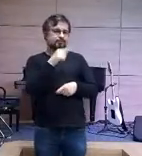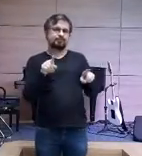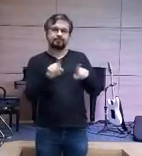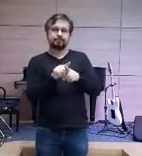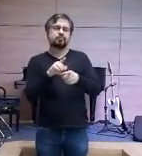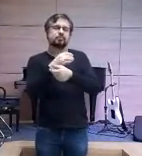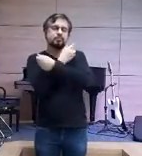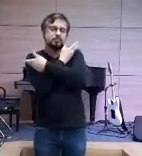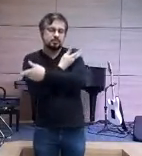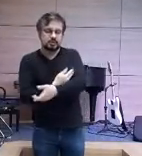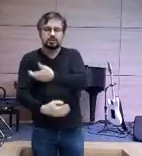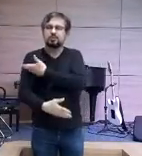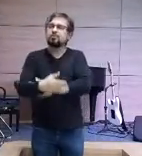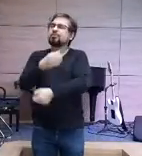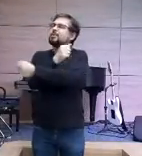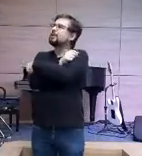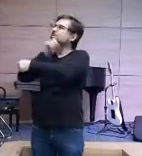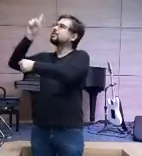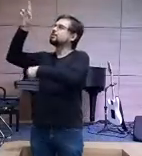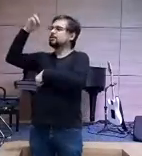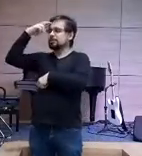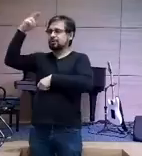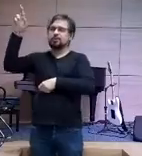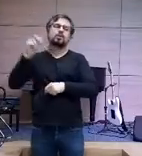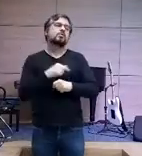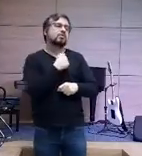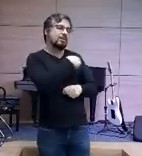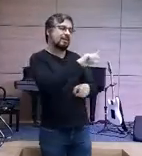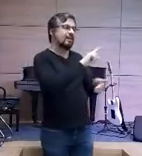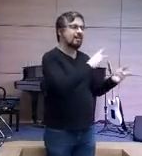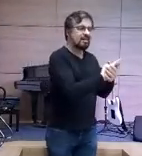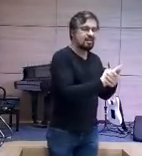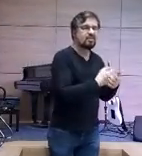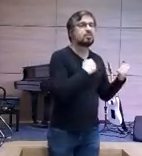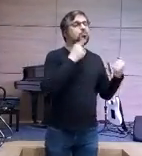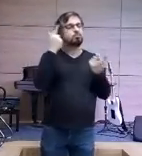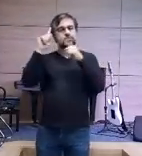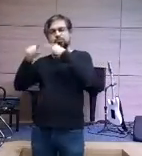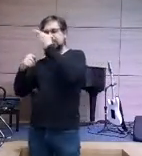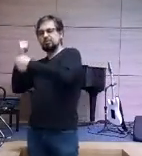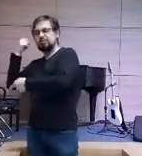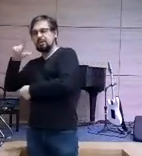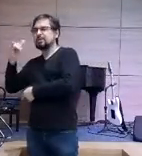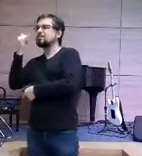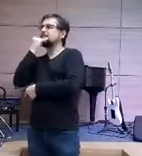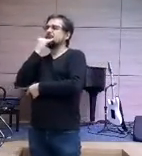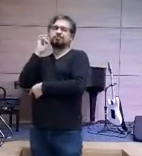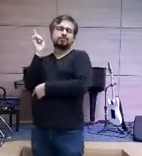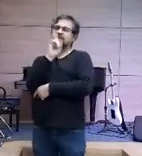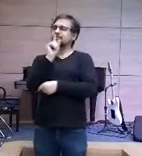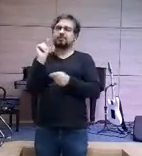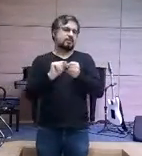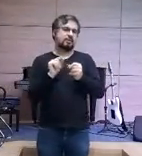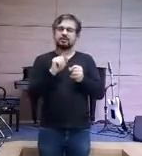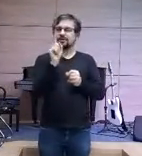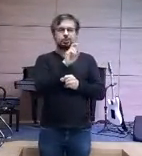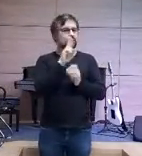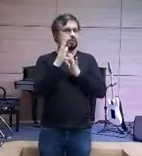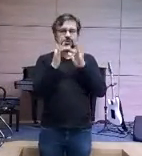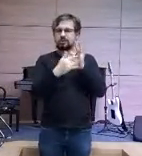retornar aos braços do Senhor vou lá fazer e daqui a pouco eu peço não faça isso em nome de